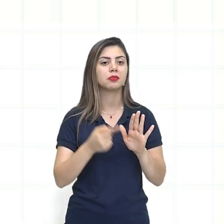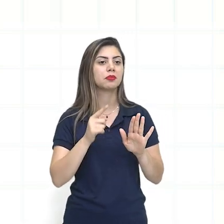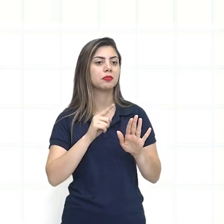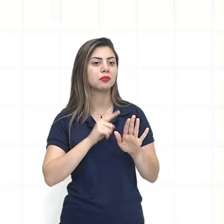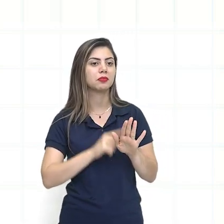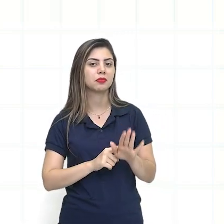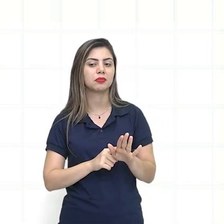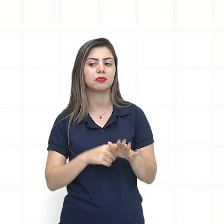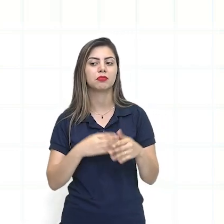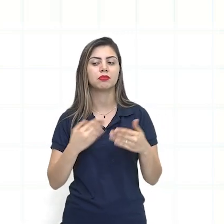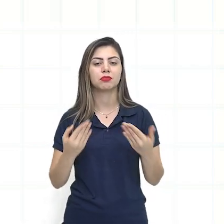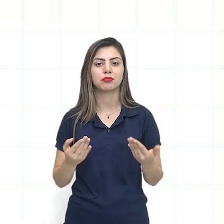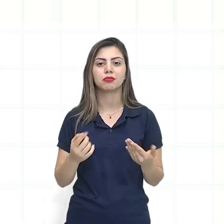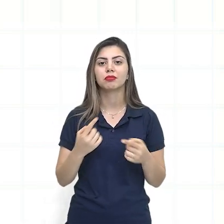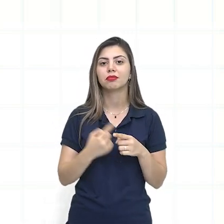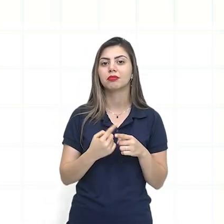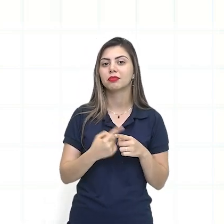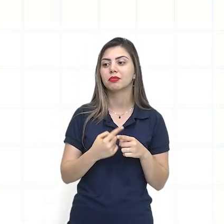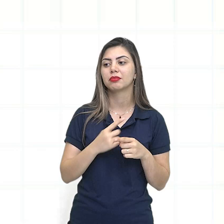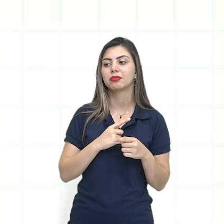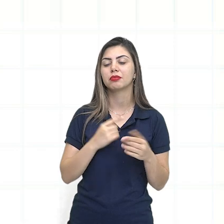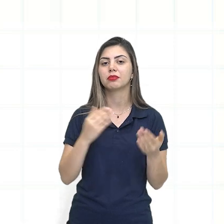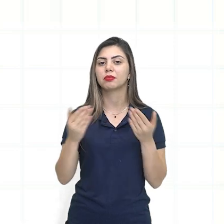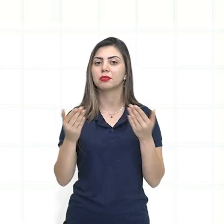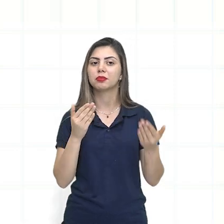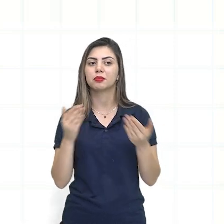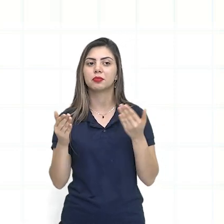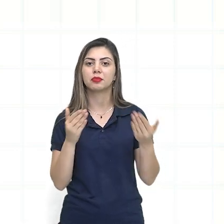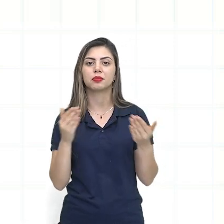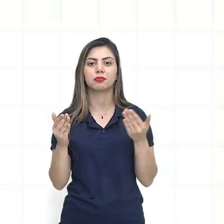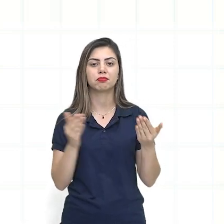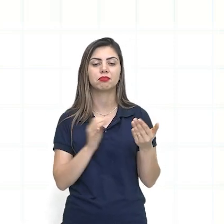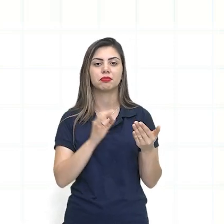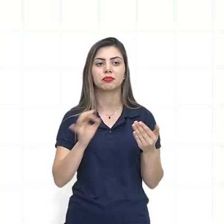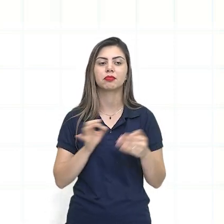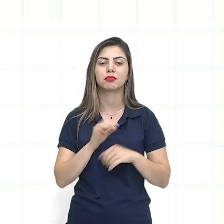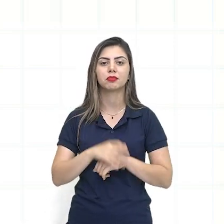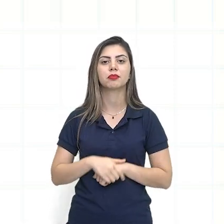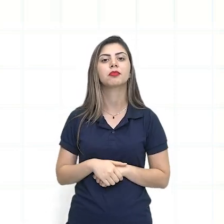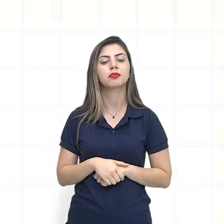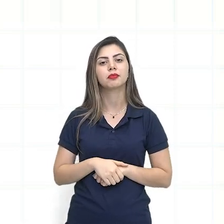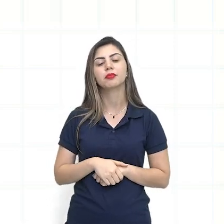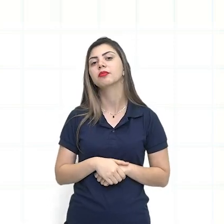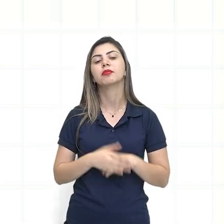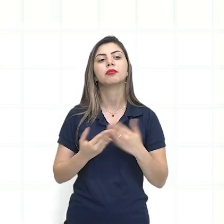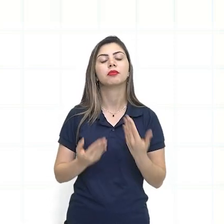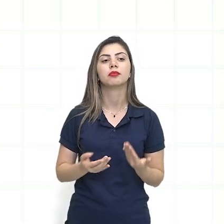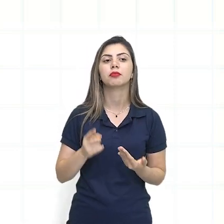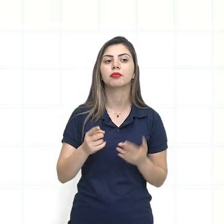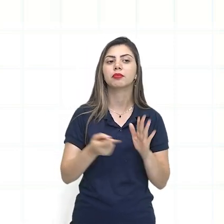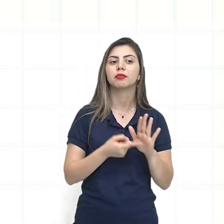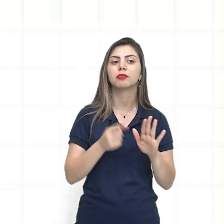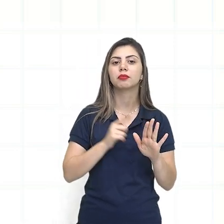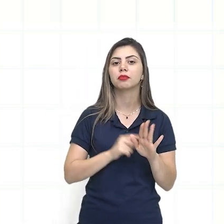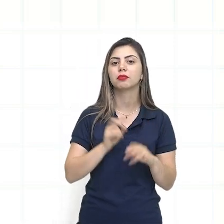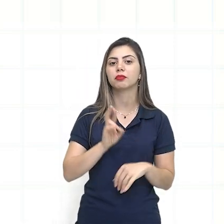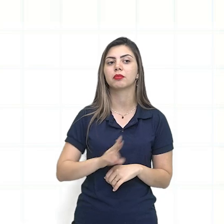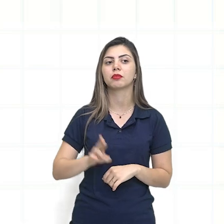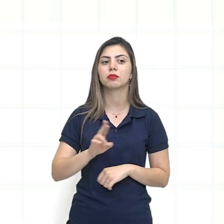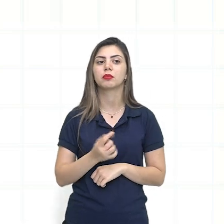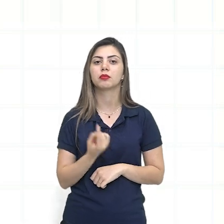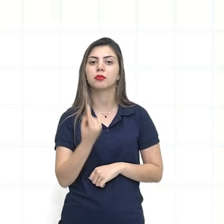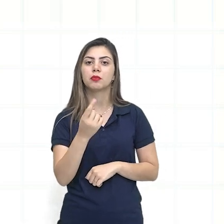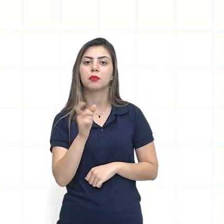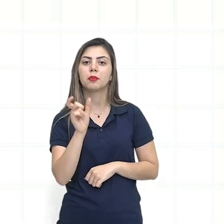Estou fazendo uma comparação, certo? A metáfora consiste em utilizar uma palavra ou